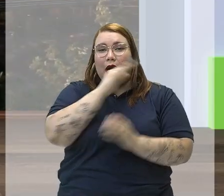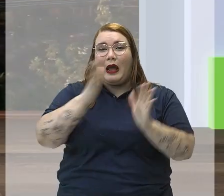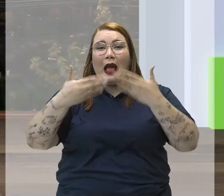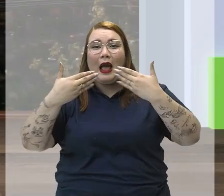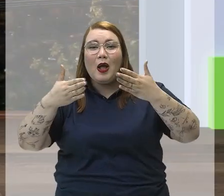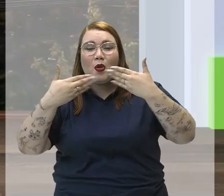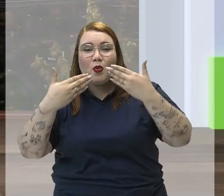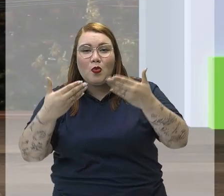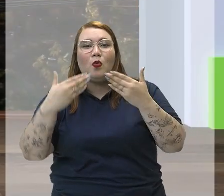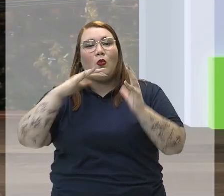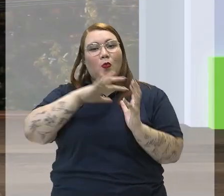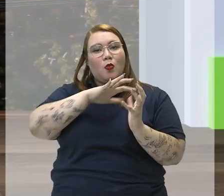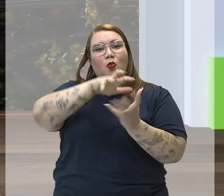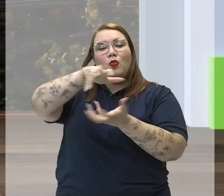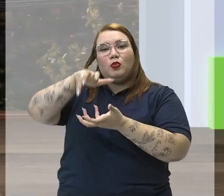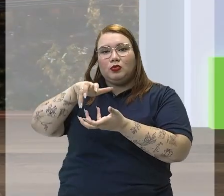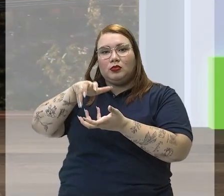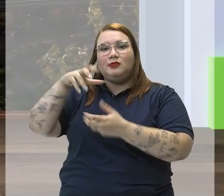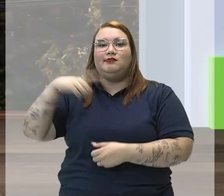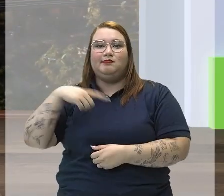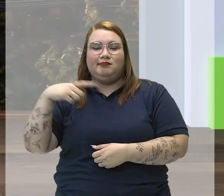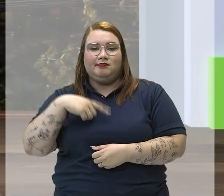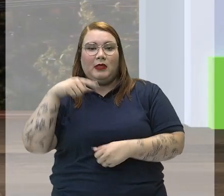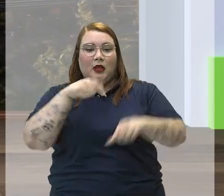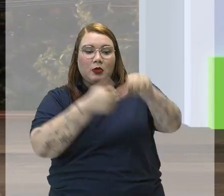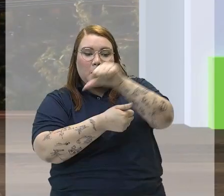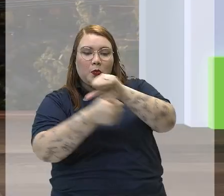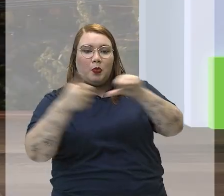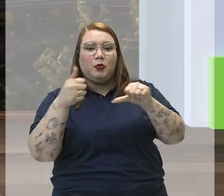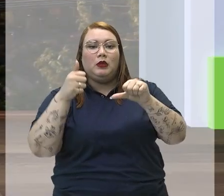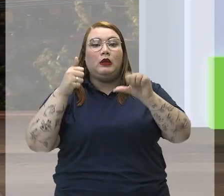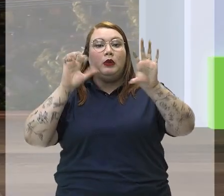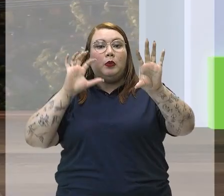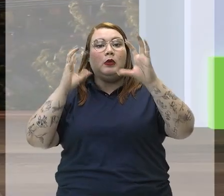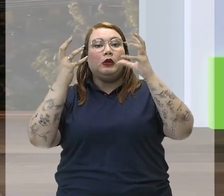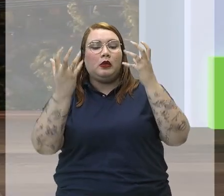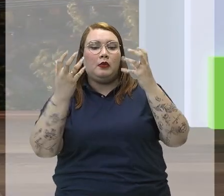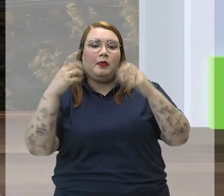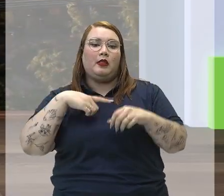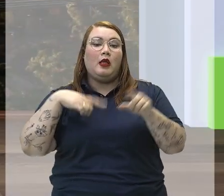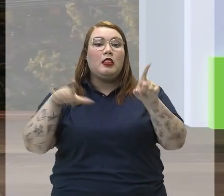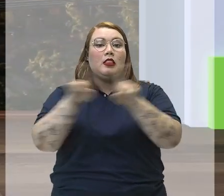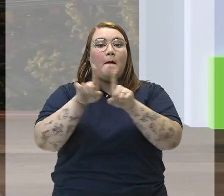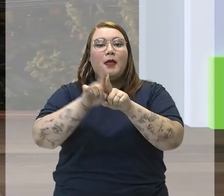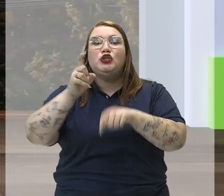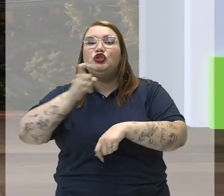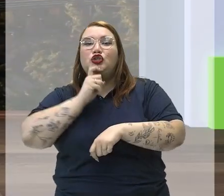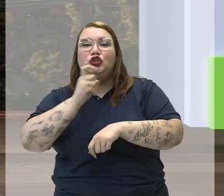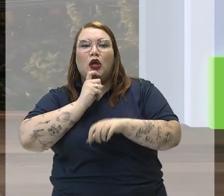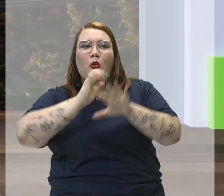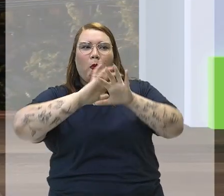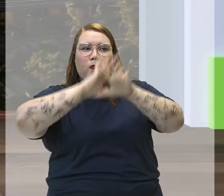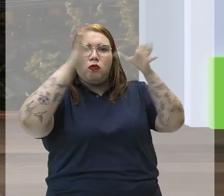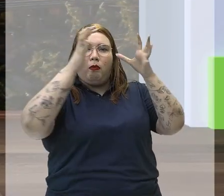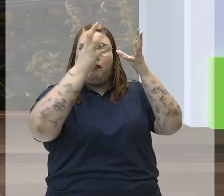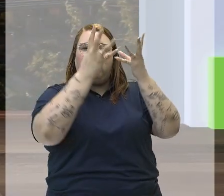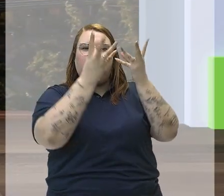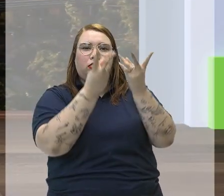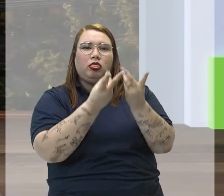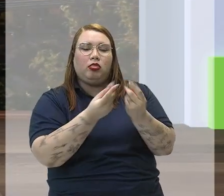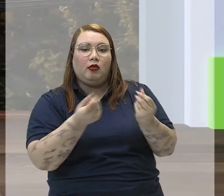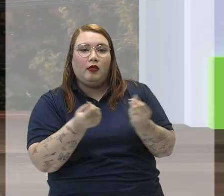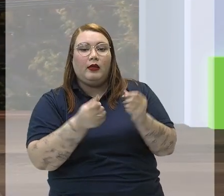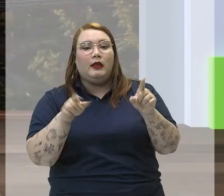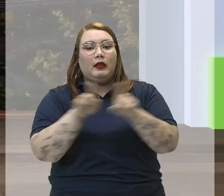global, que por sua vez vai provocar essas mudanças no clima, além do derretimento do gelo das calotas polares, aumento do nível